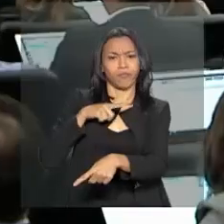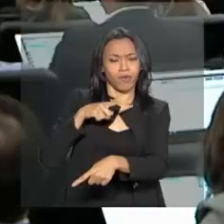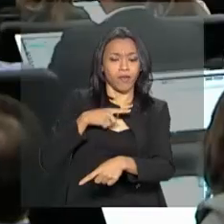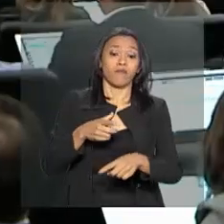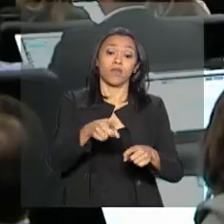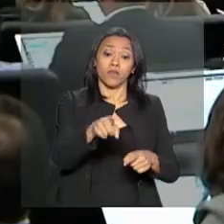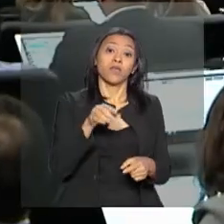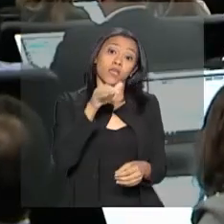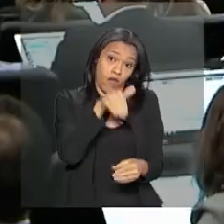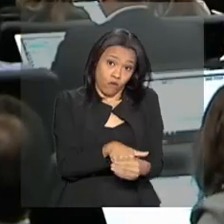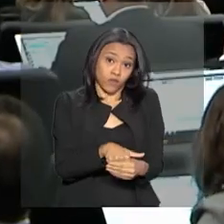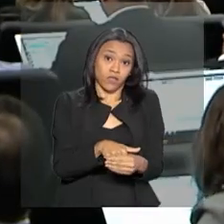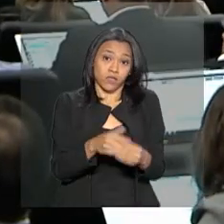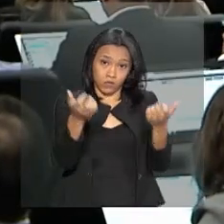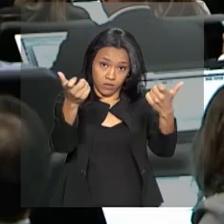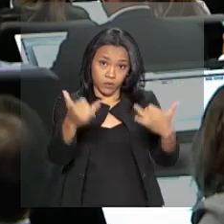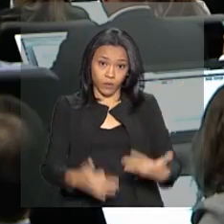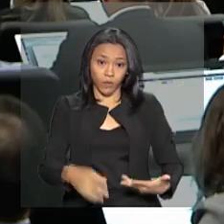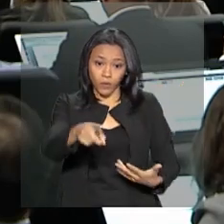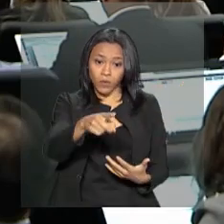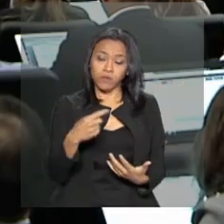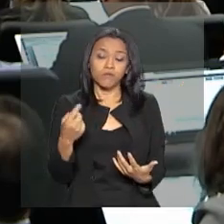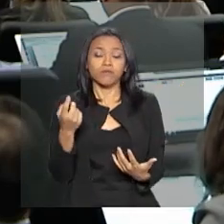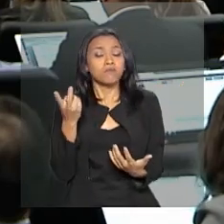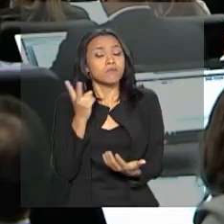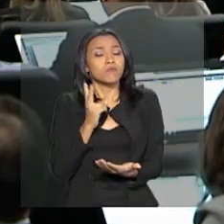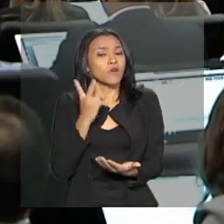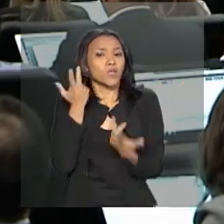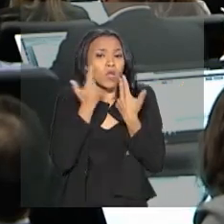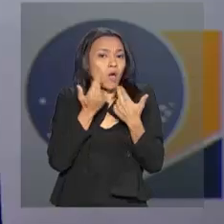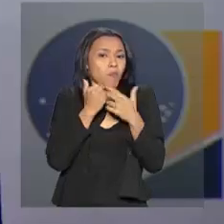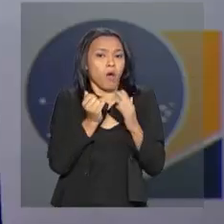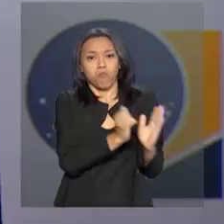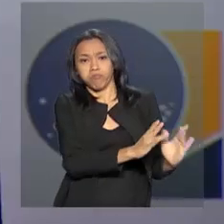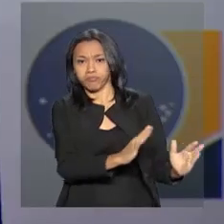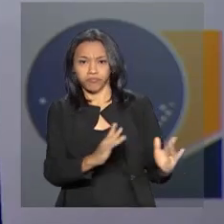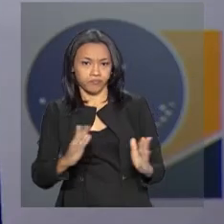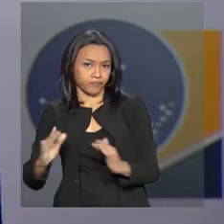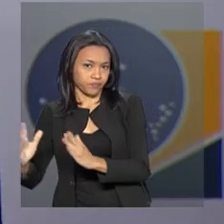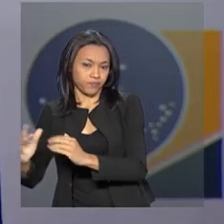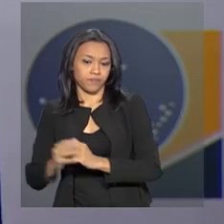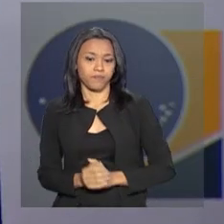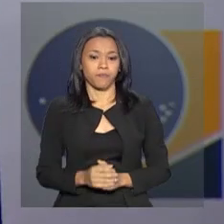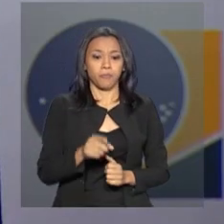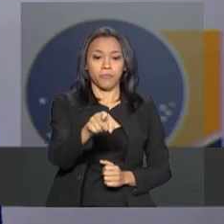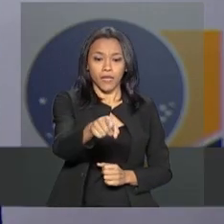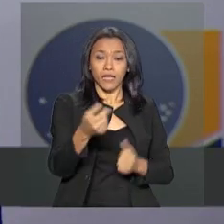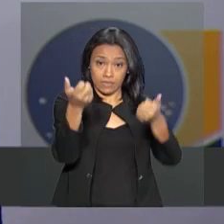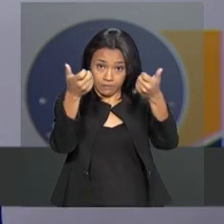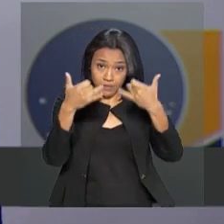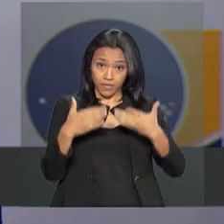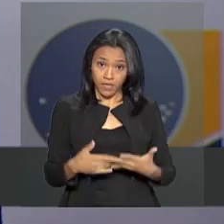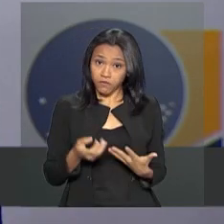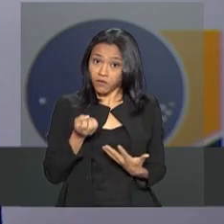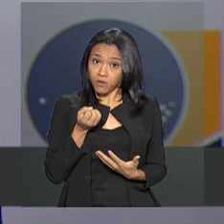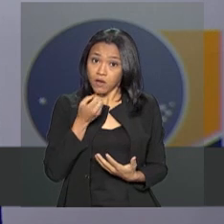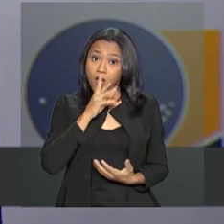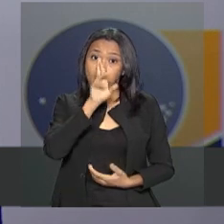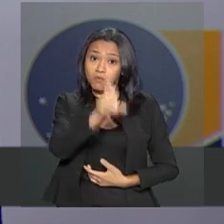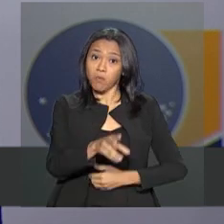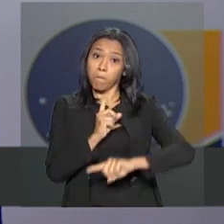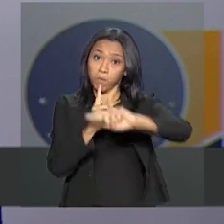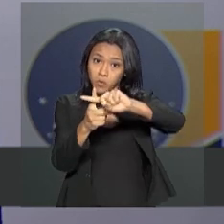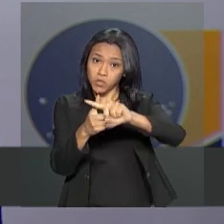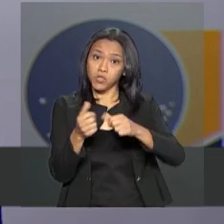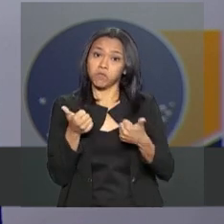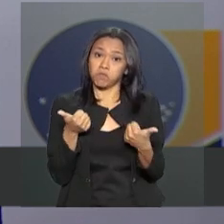votação, segundo as autoridades, ocorreu dentro da normalidade. Esse resultado é muito positivo, porque, na